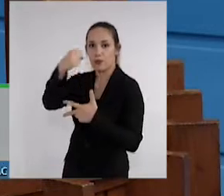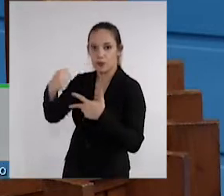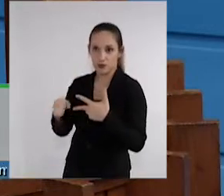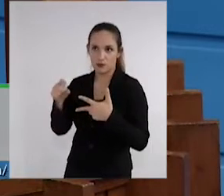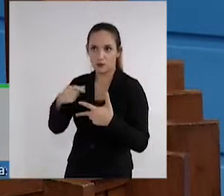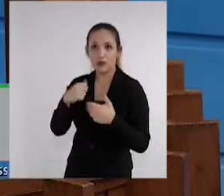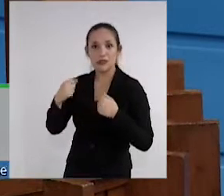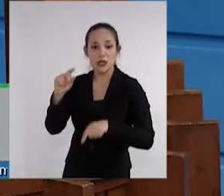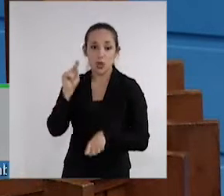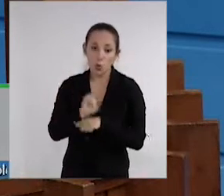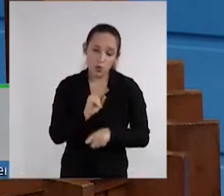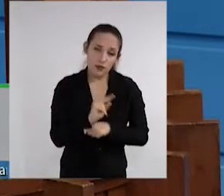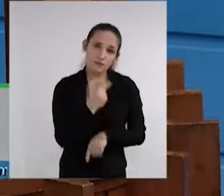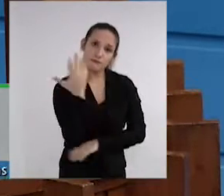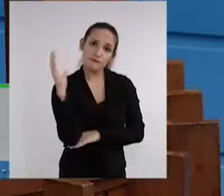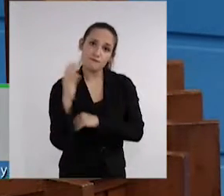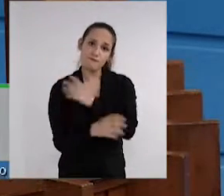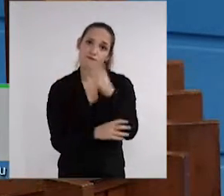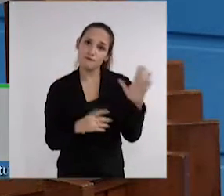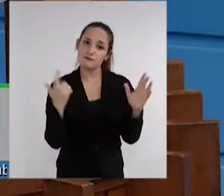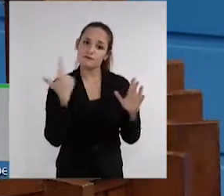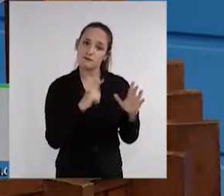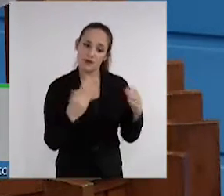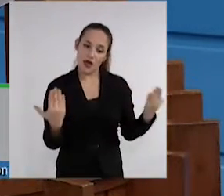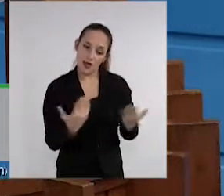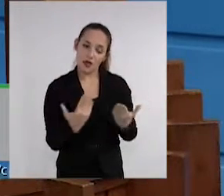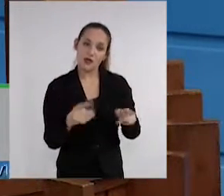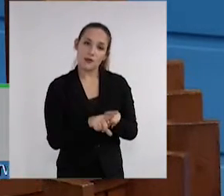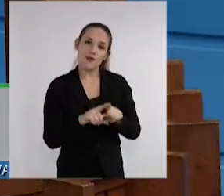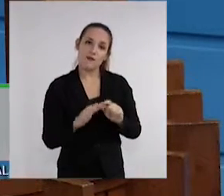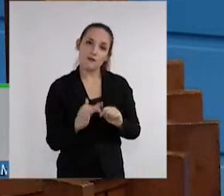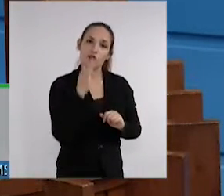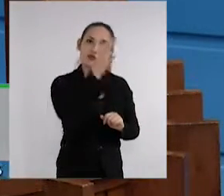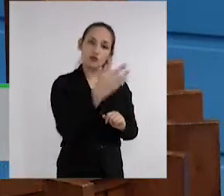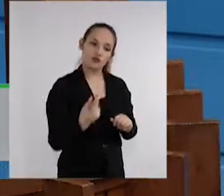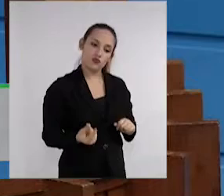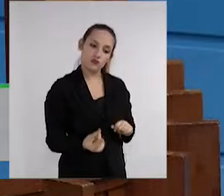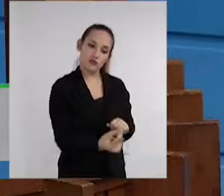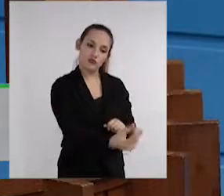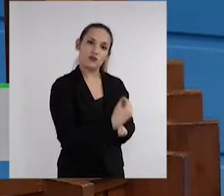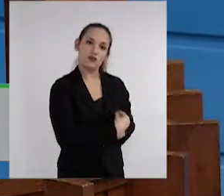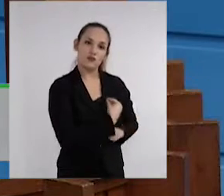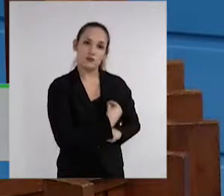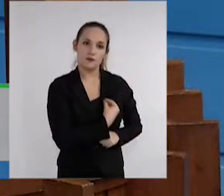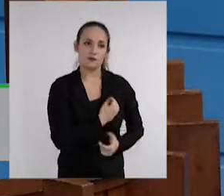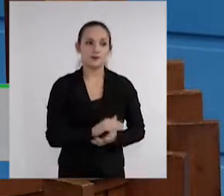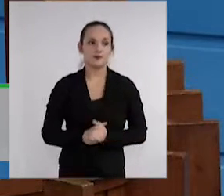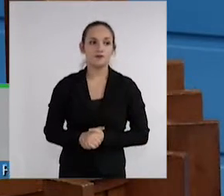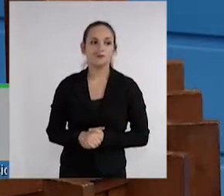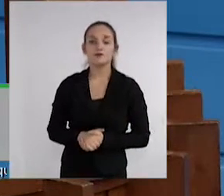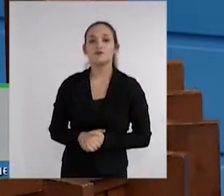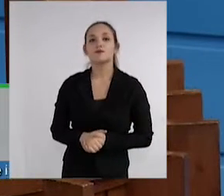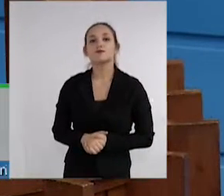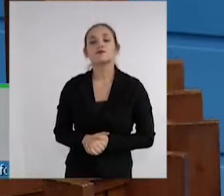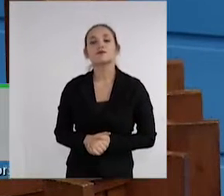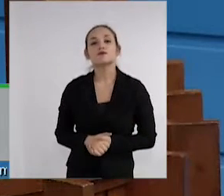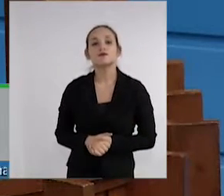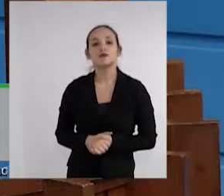dever de defendê-lo e preservá-lo para presentes e futuras gerações. E no inciso